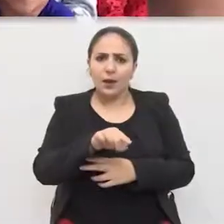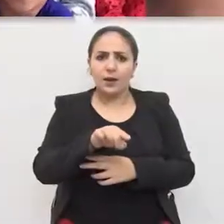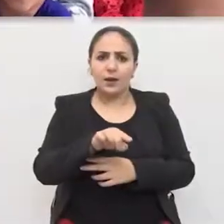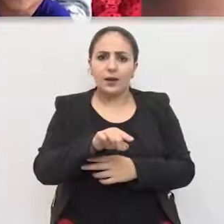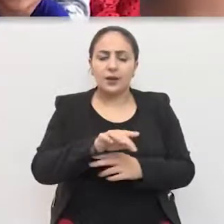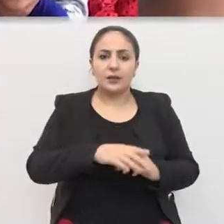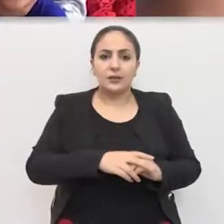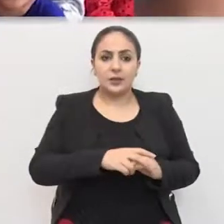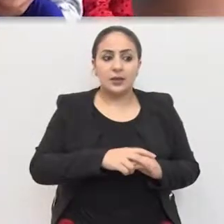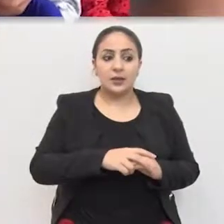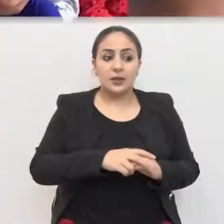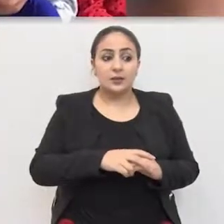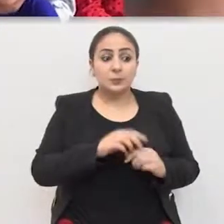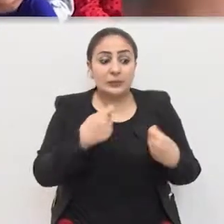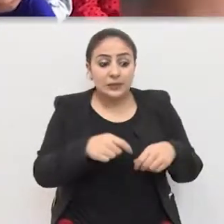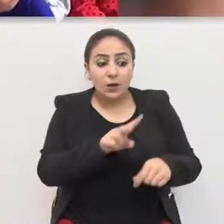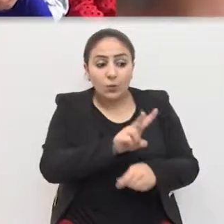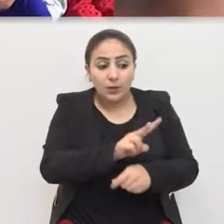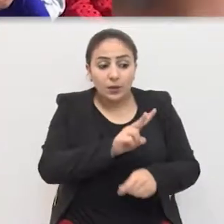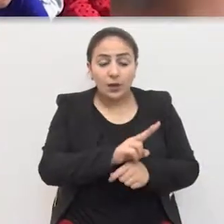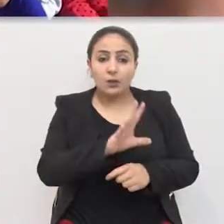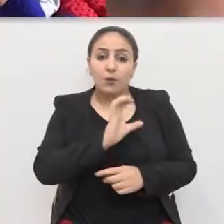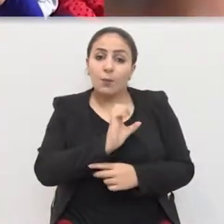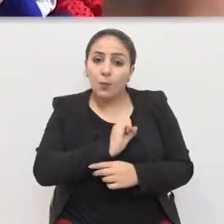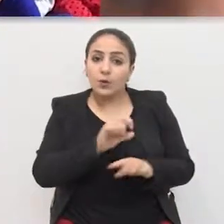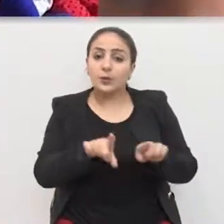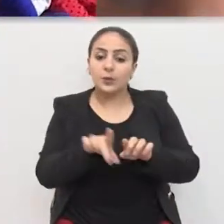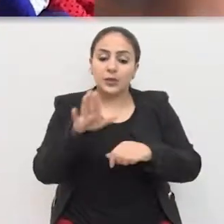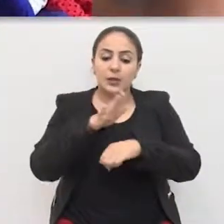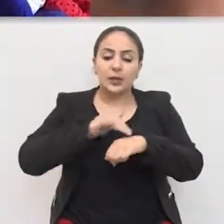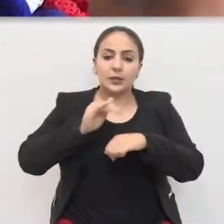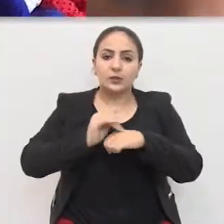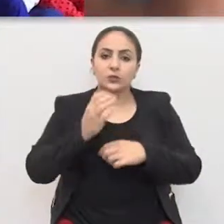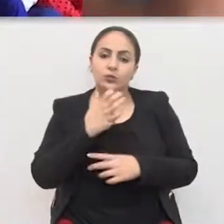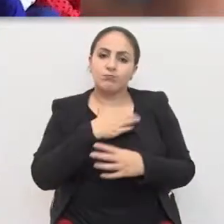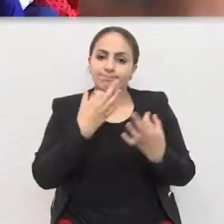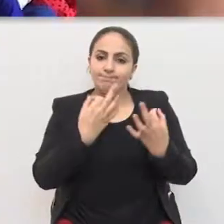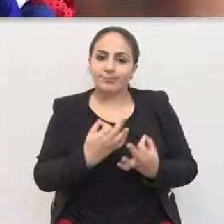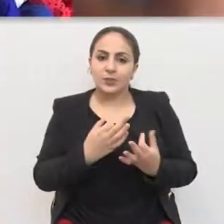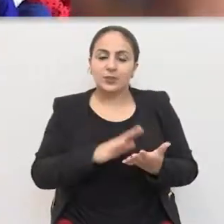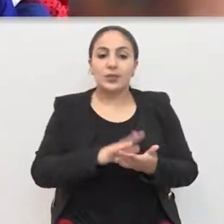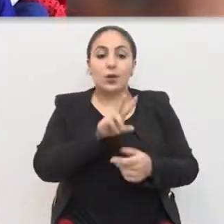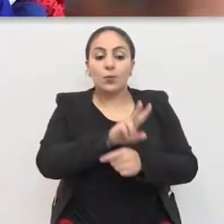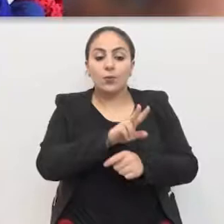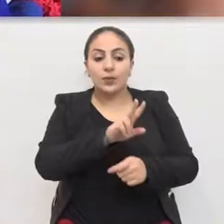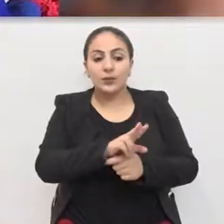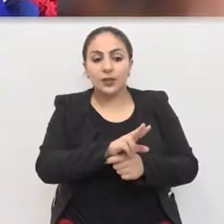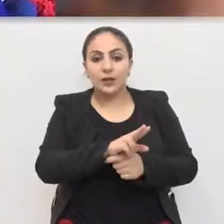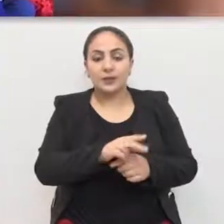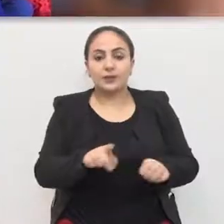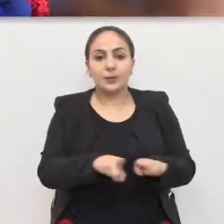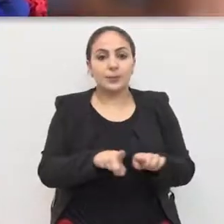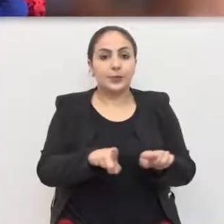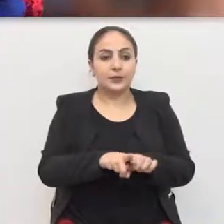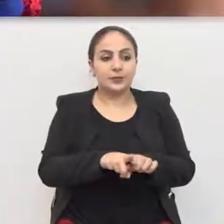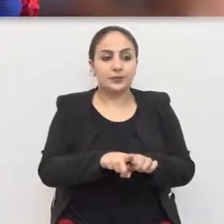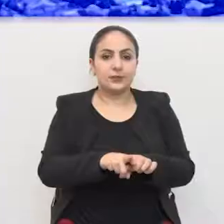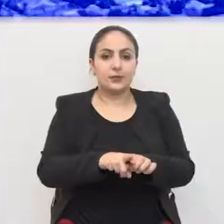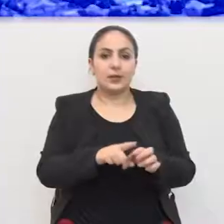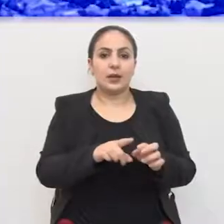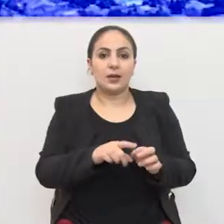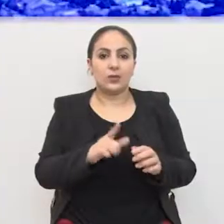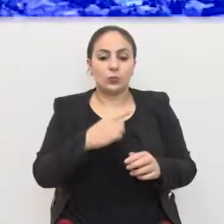cuidados, amor, carinho e também da forma correta de cuidar deles, da posse